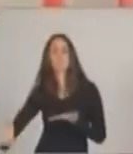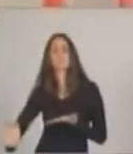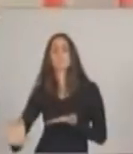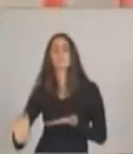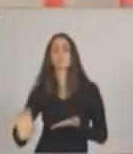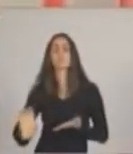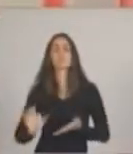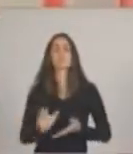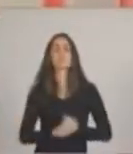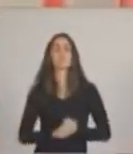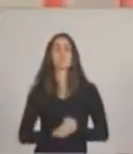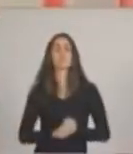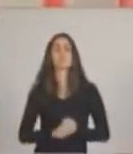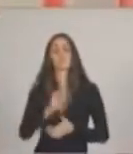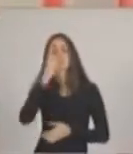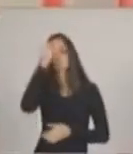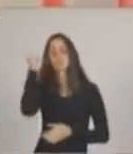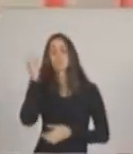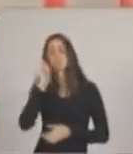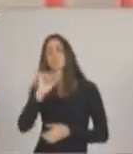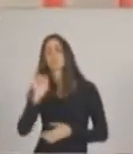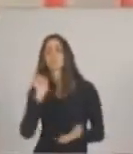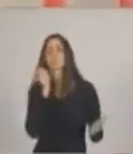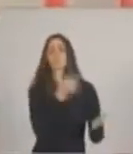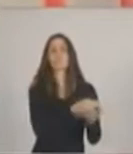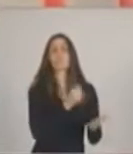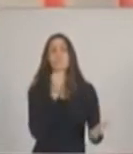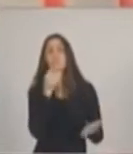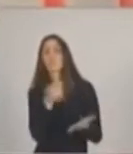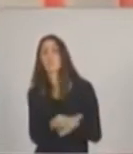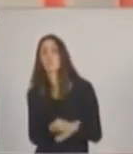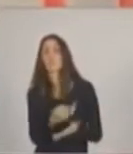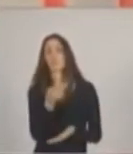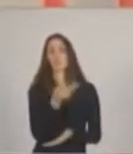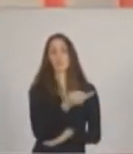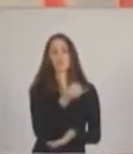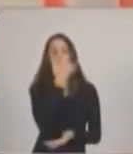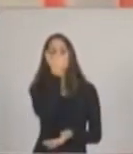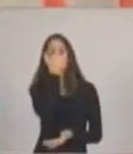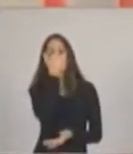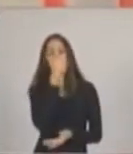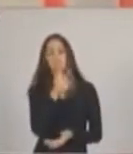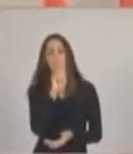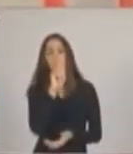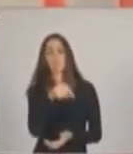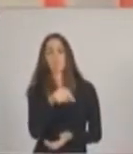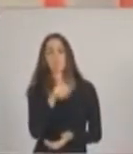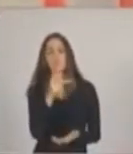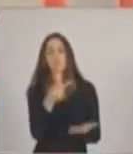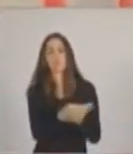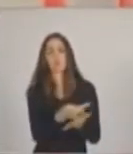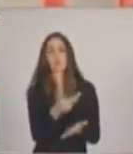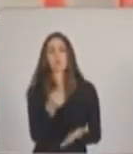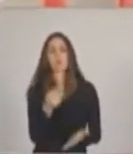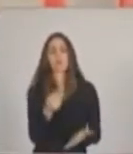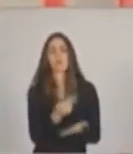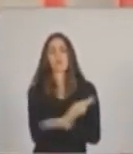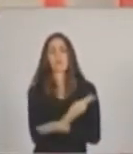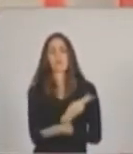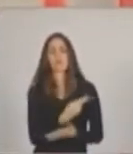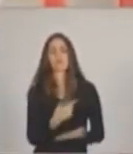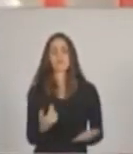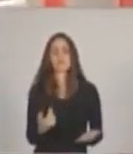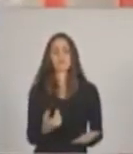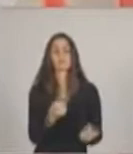consumidor, no caso do pagamento em duplicidade, na forma que especifica.